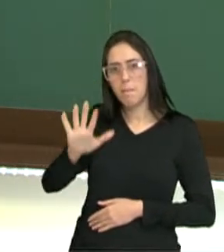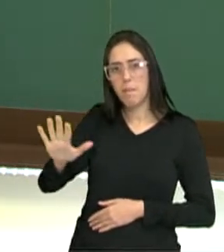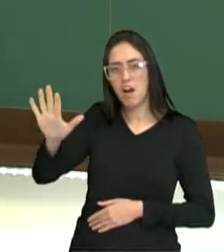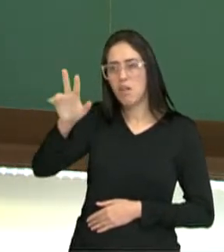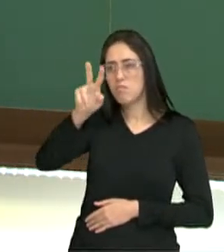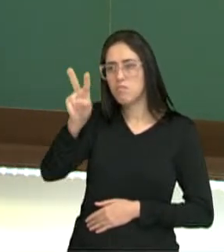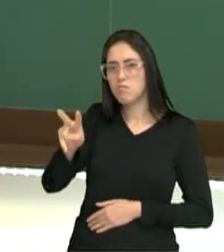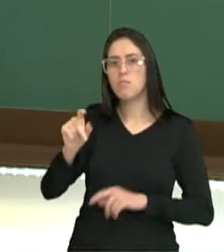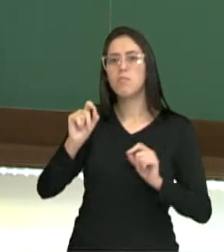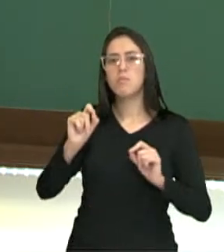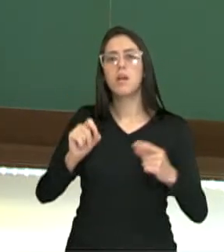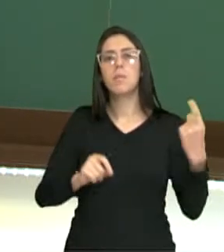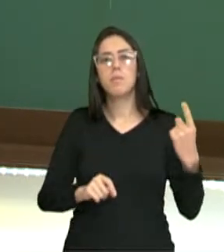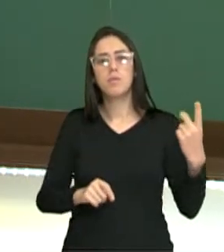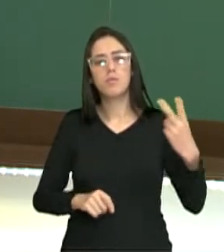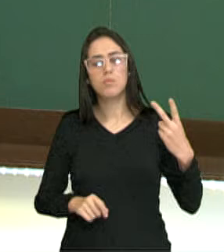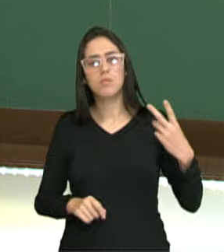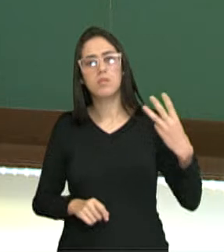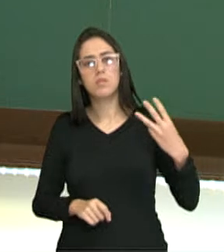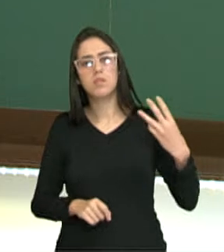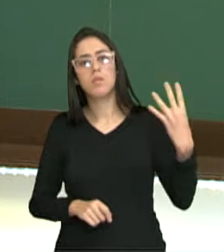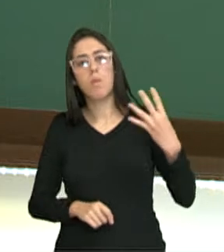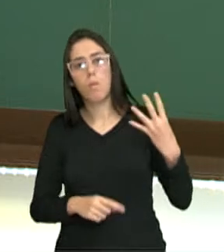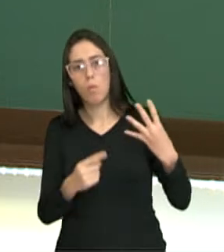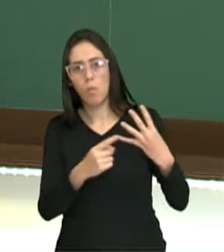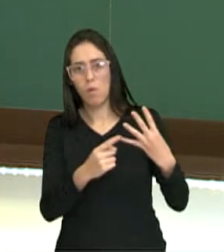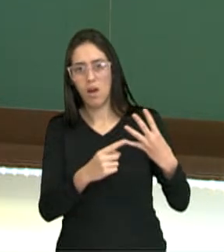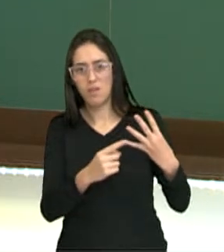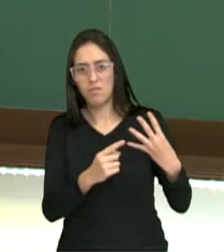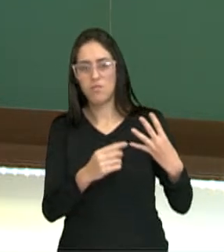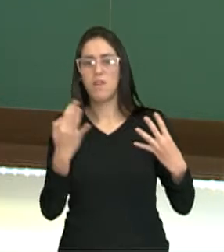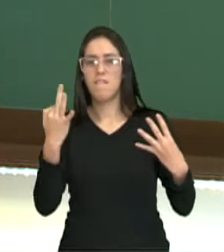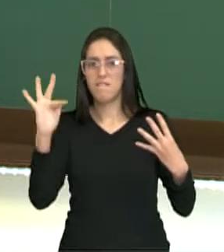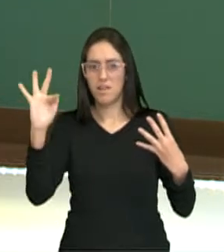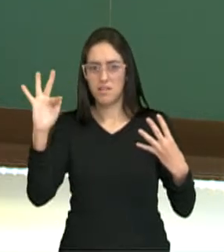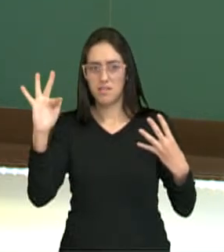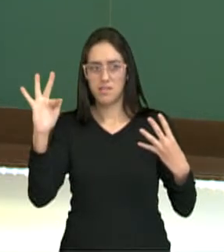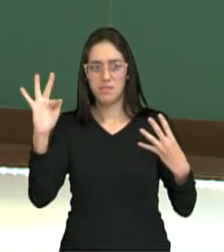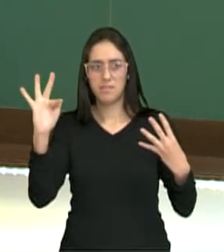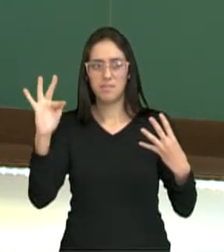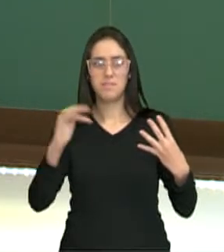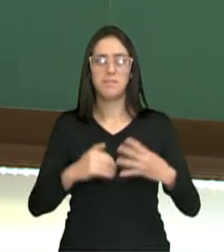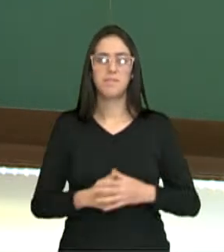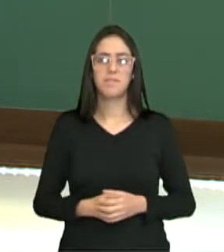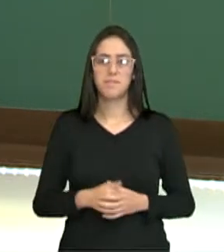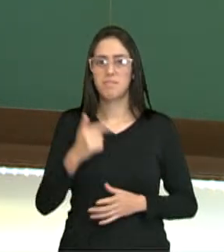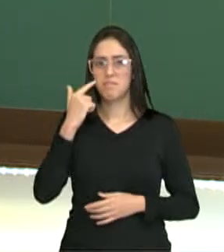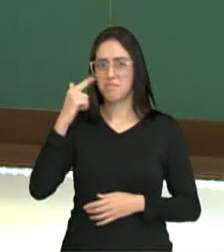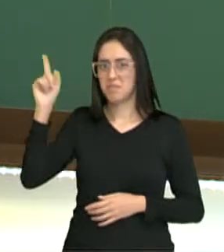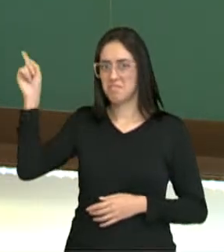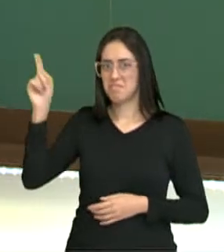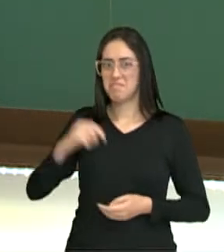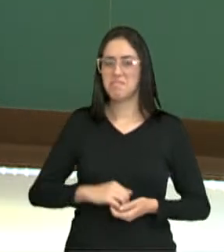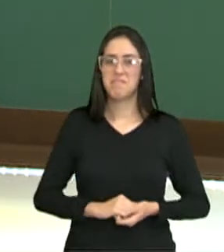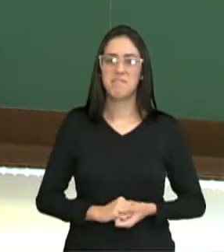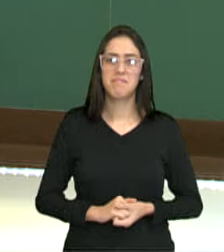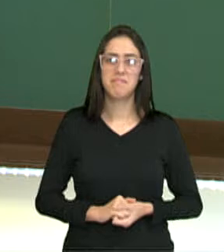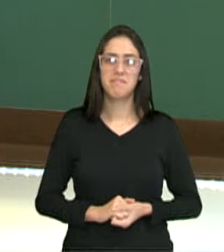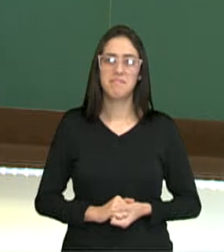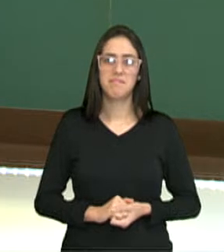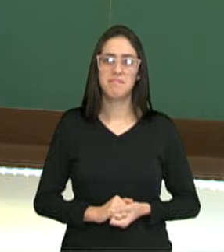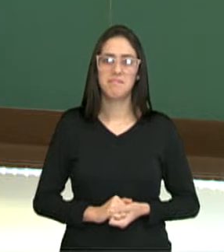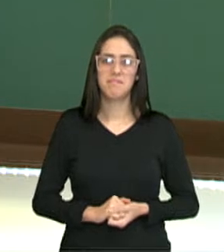Primeiro, segundo, terceiro, quarto, tá? Então, olha a posição da França aqui.